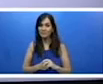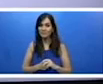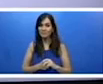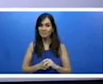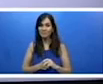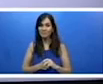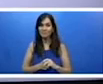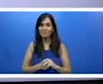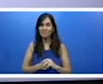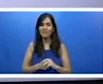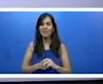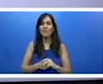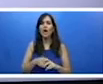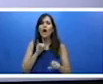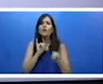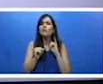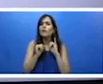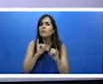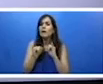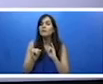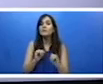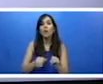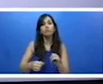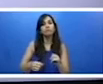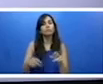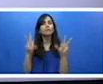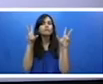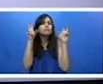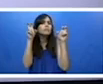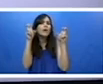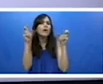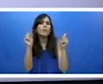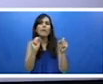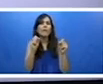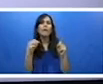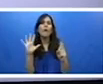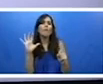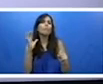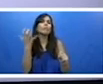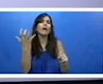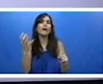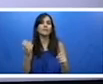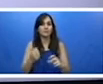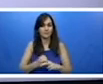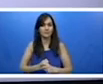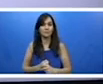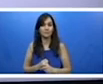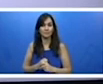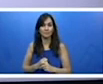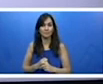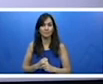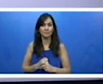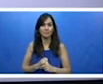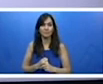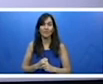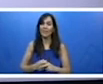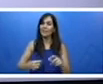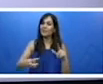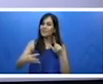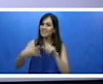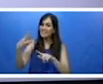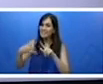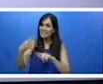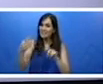É a informação sobre a temática das 3 novelas que compõem o livro. Então, conta um pouquinho. E no nosso terceiro